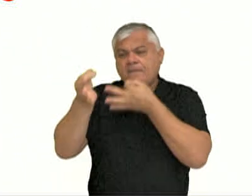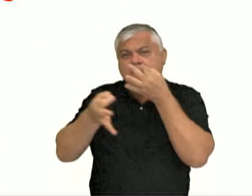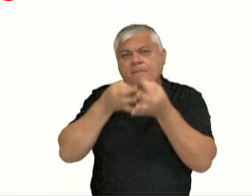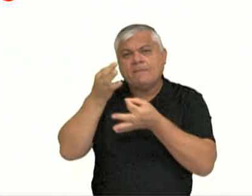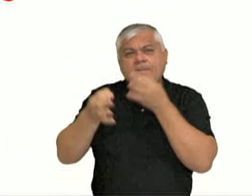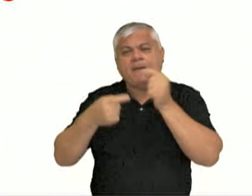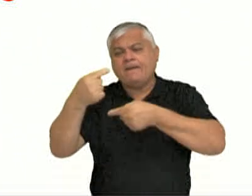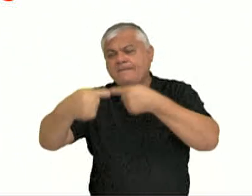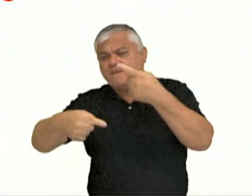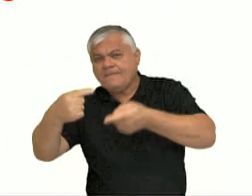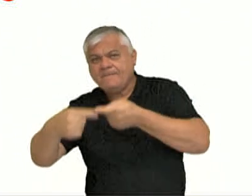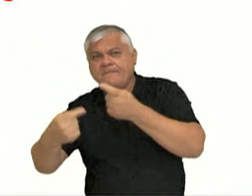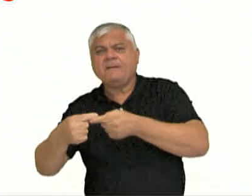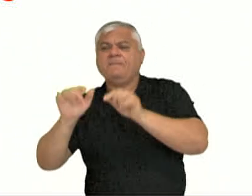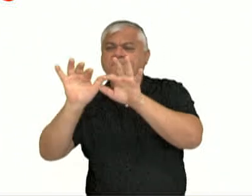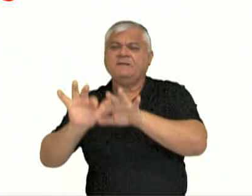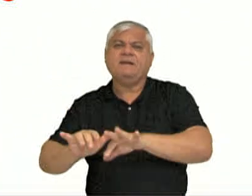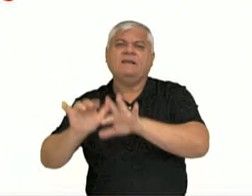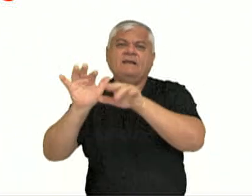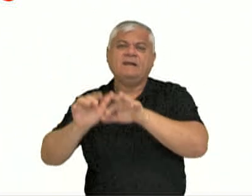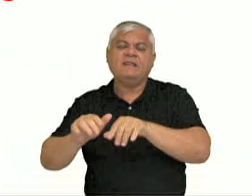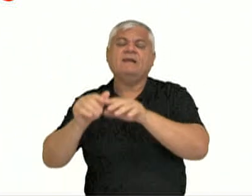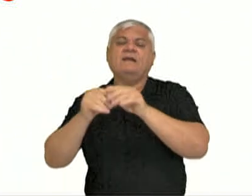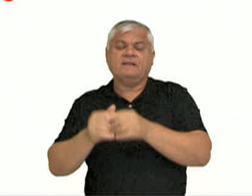os editorialistas, é que vão